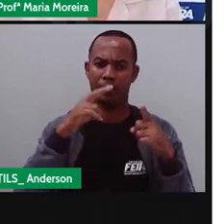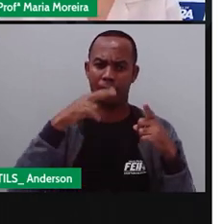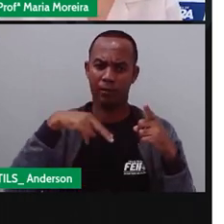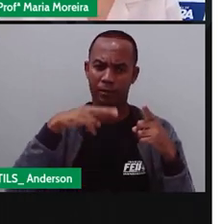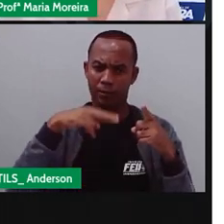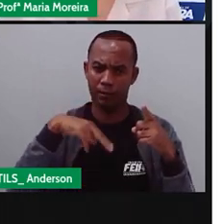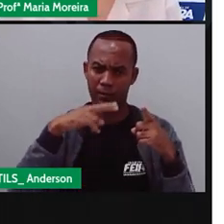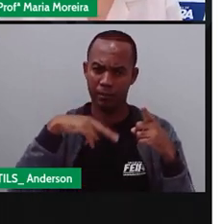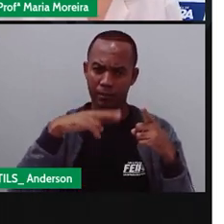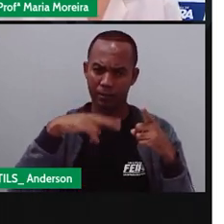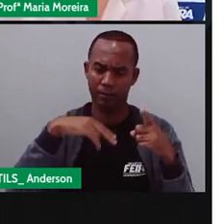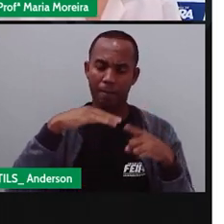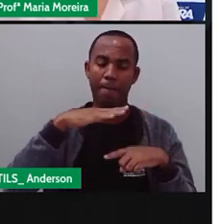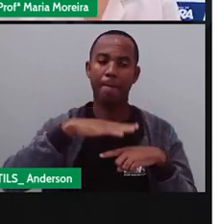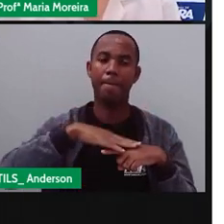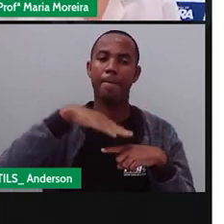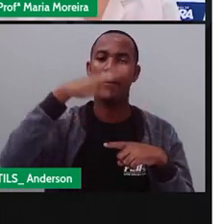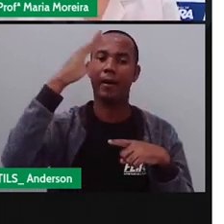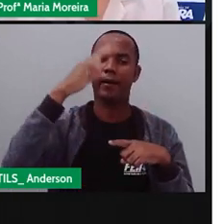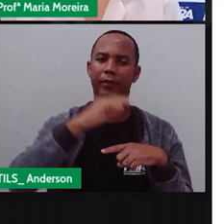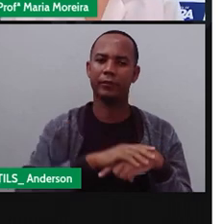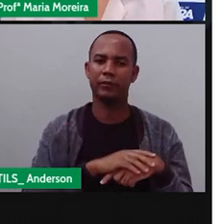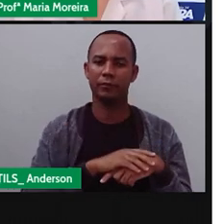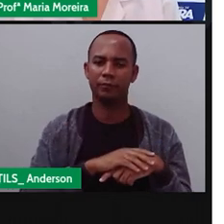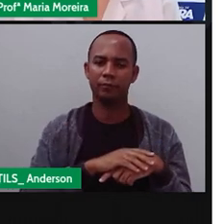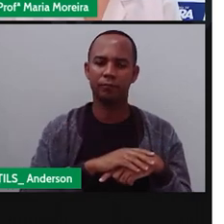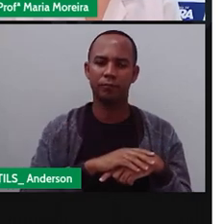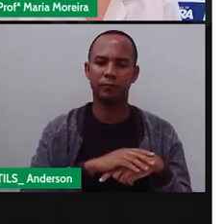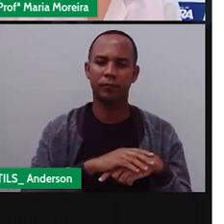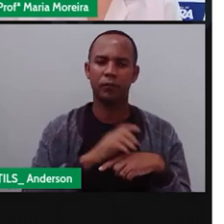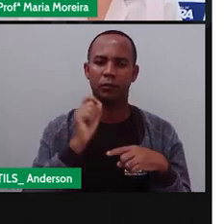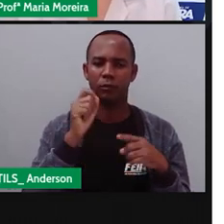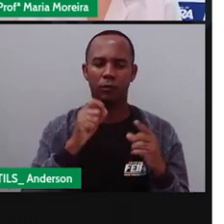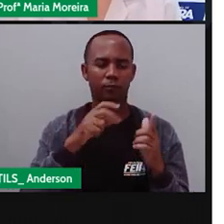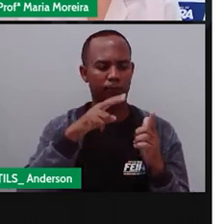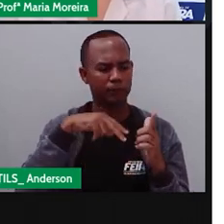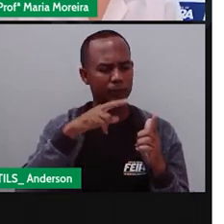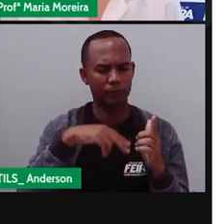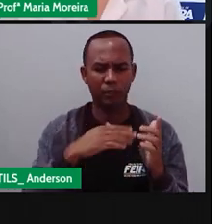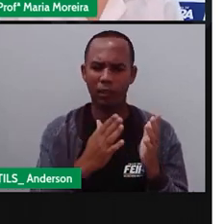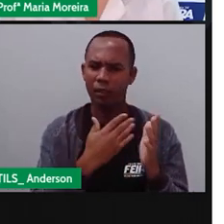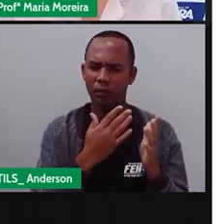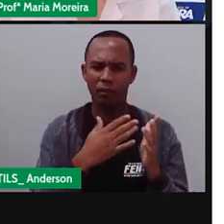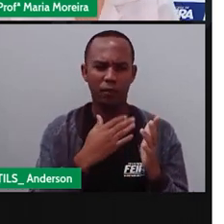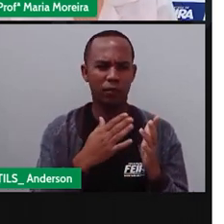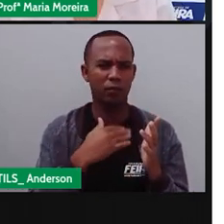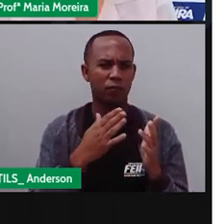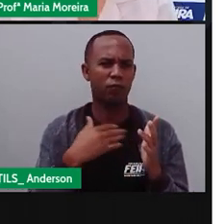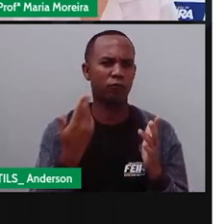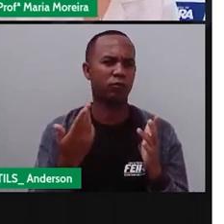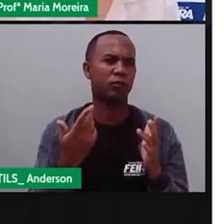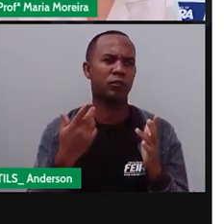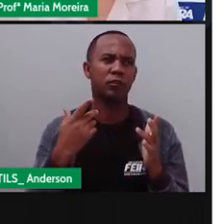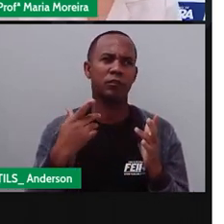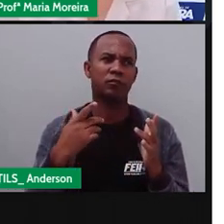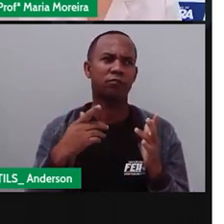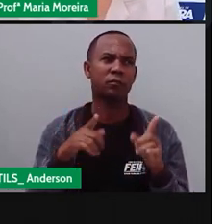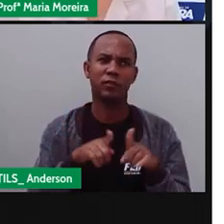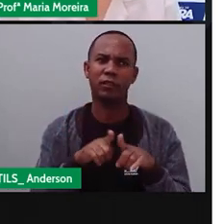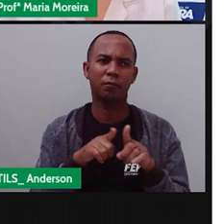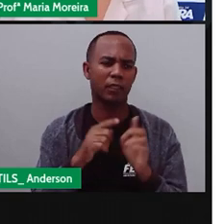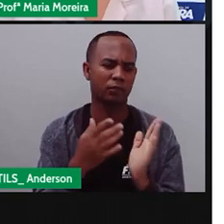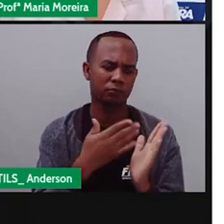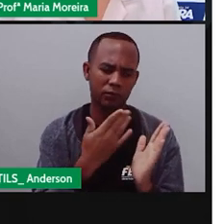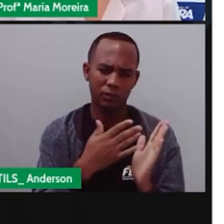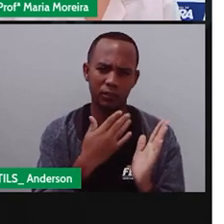Leia mais. Então, olha, leia mais. Uma revistinha, tá? Tente ler um livro.